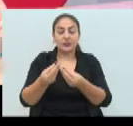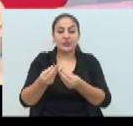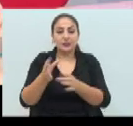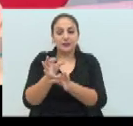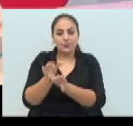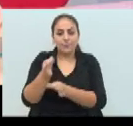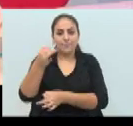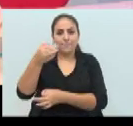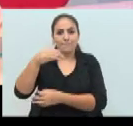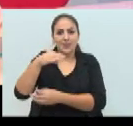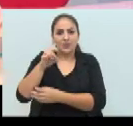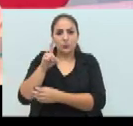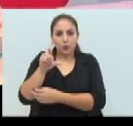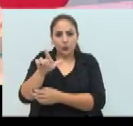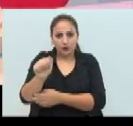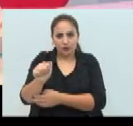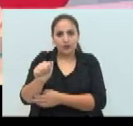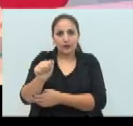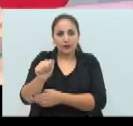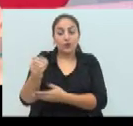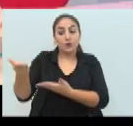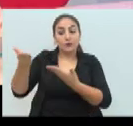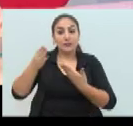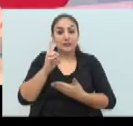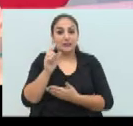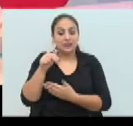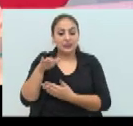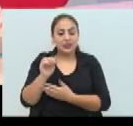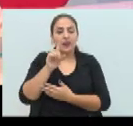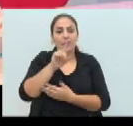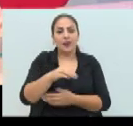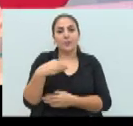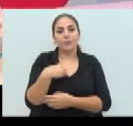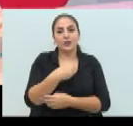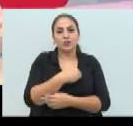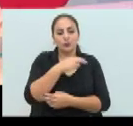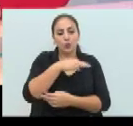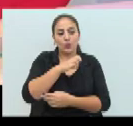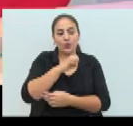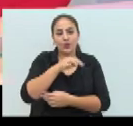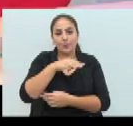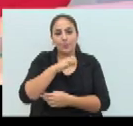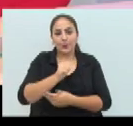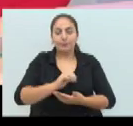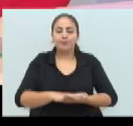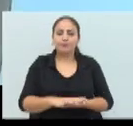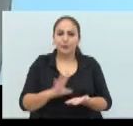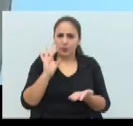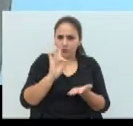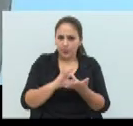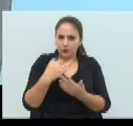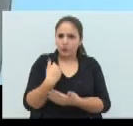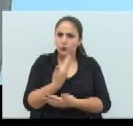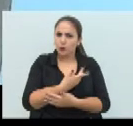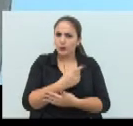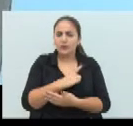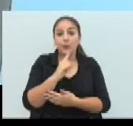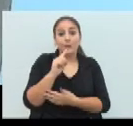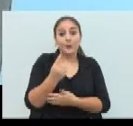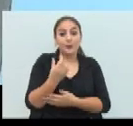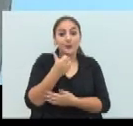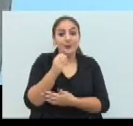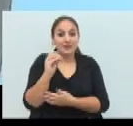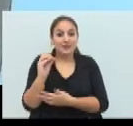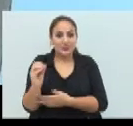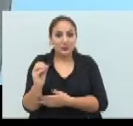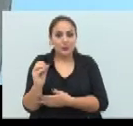transplante de medula. A convidada de Daniela Oliveira é a médica Moema Nenê Santos. E atualmente nós temos